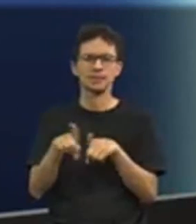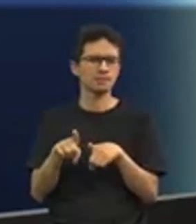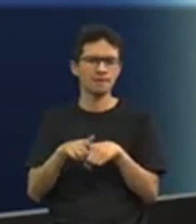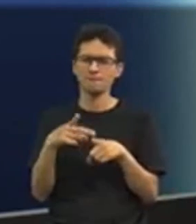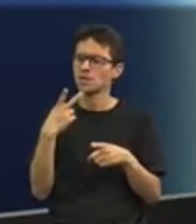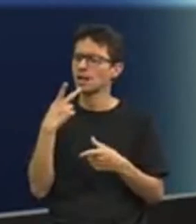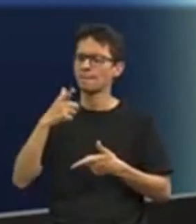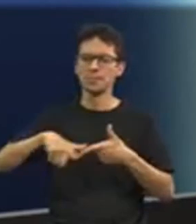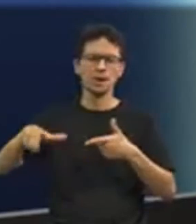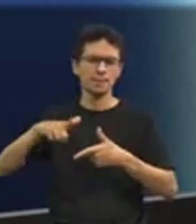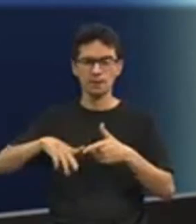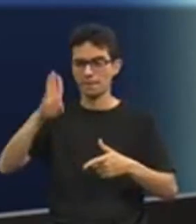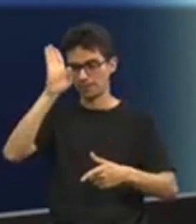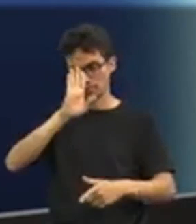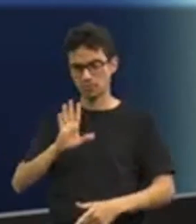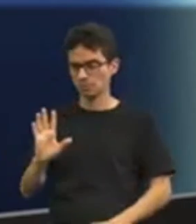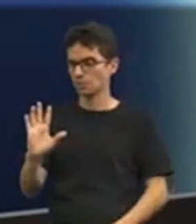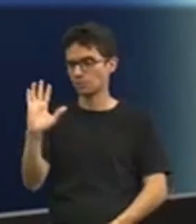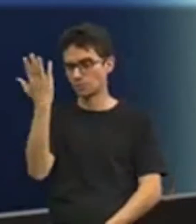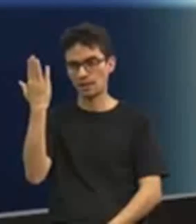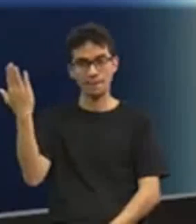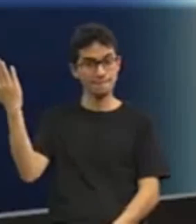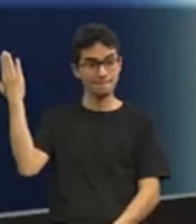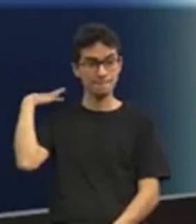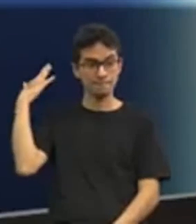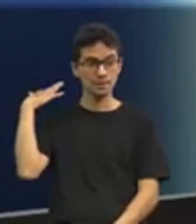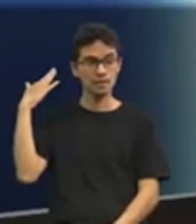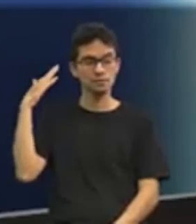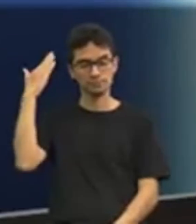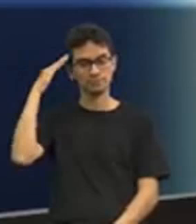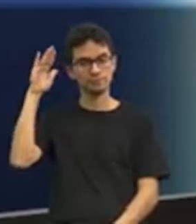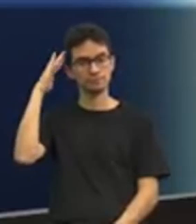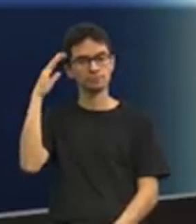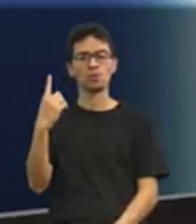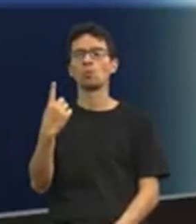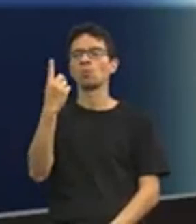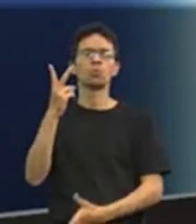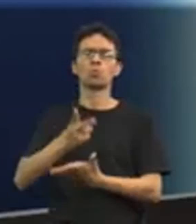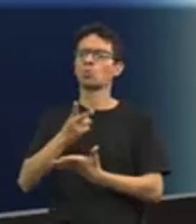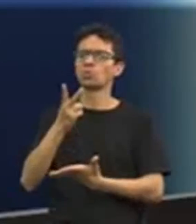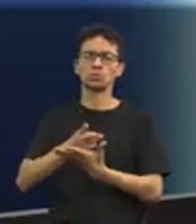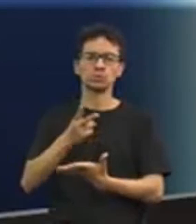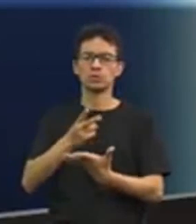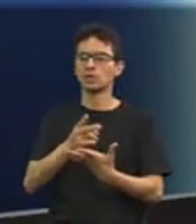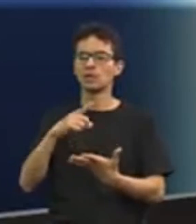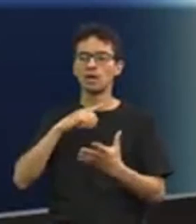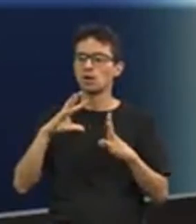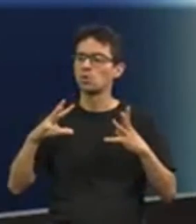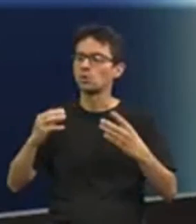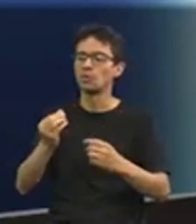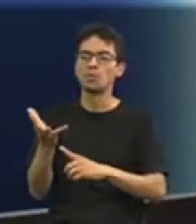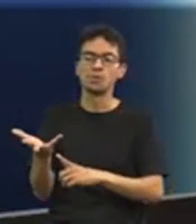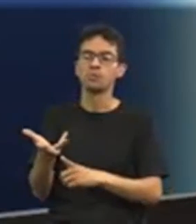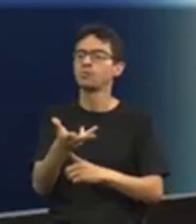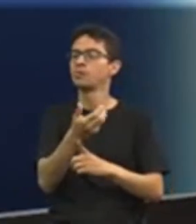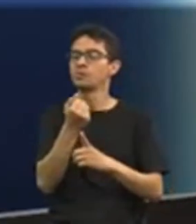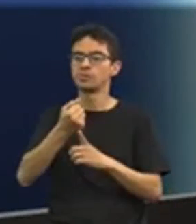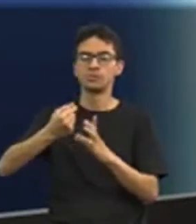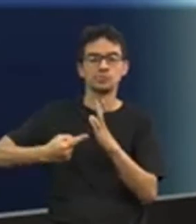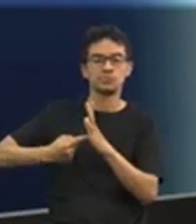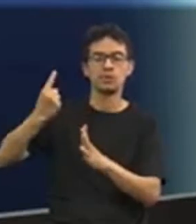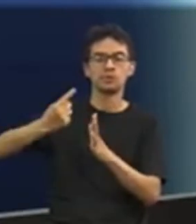problemas pelos quais o Brasil passava naquela época é um elemento constante desses artistas do modernismo